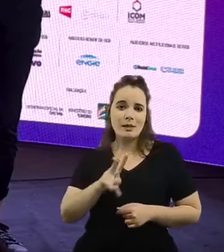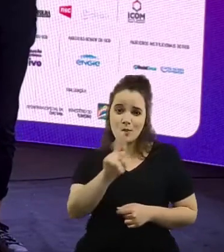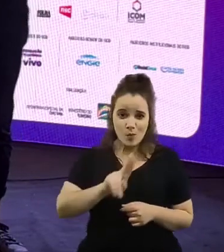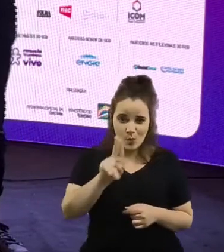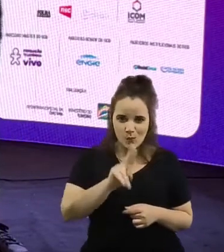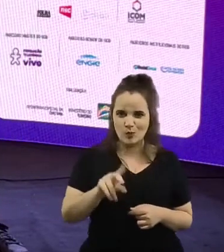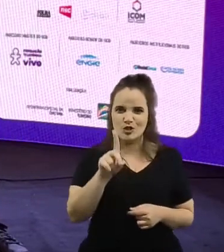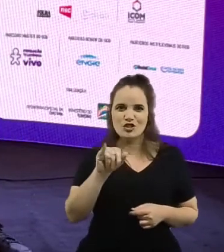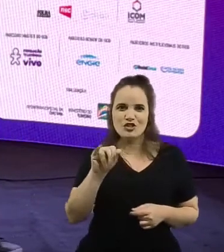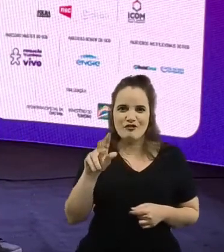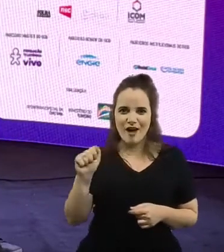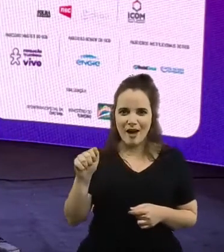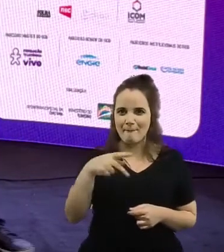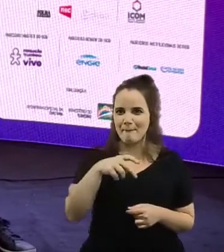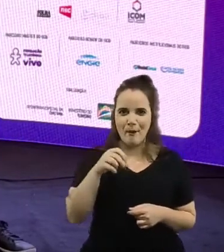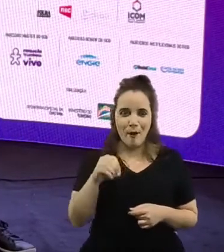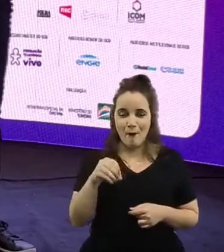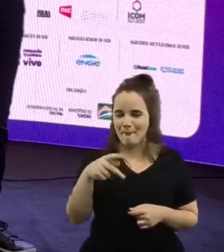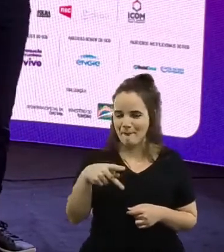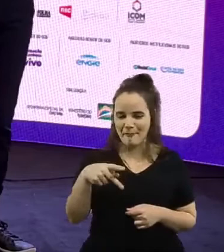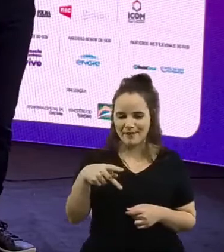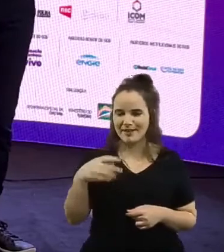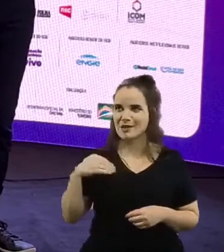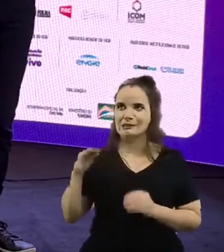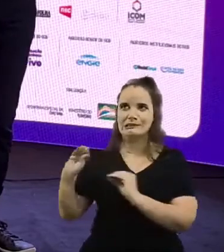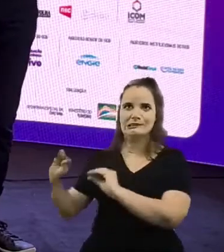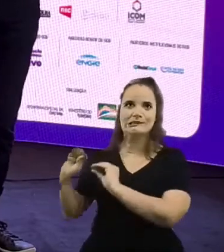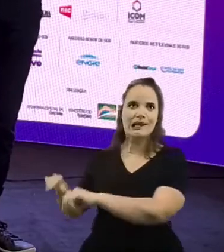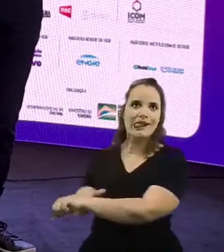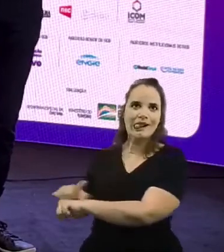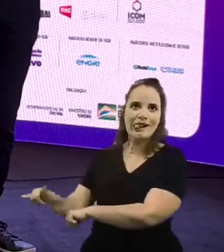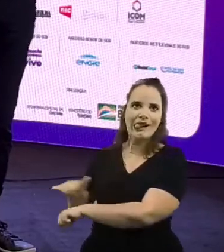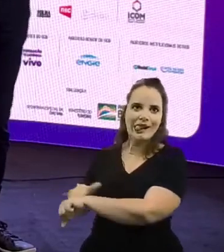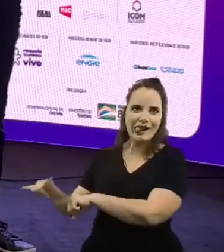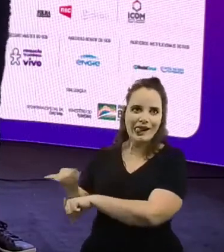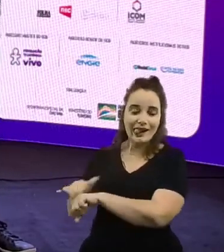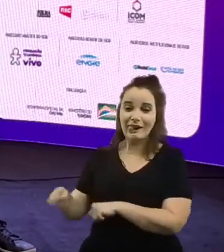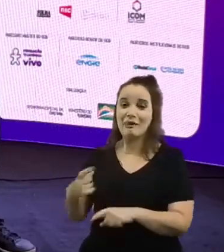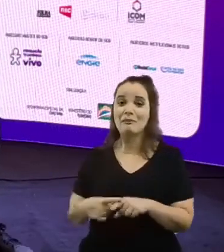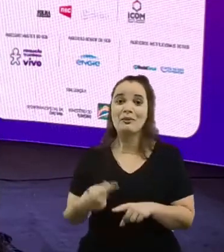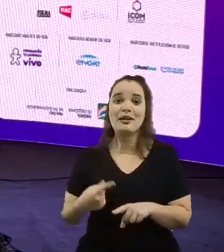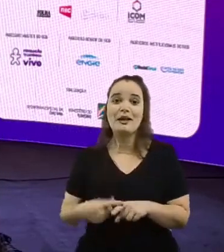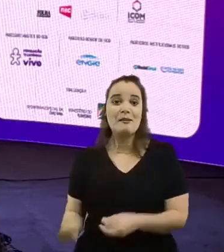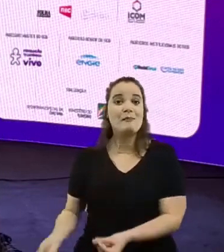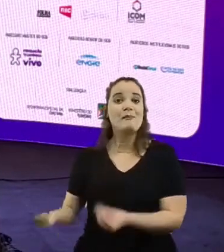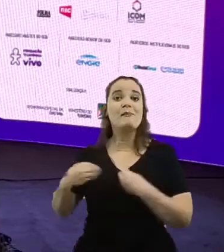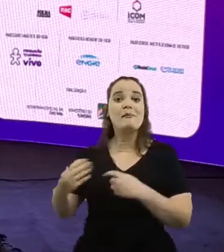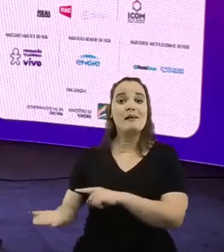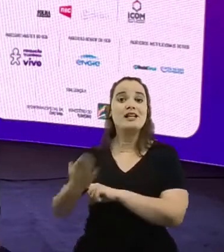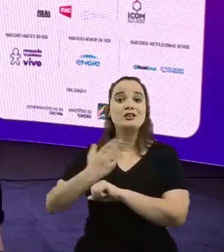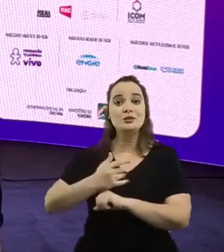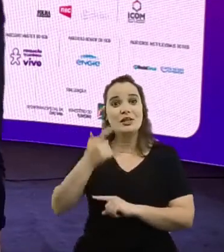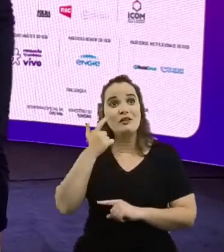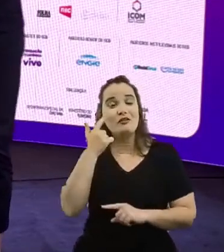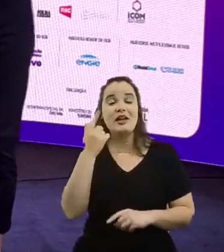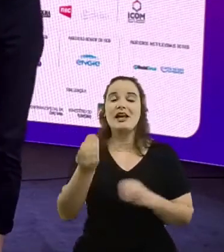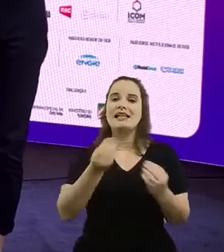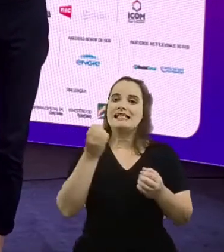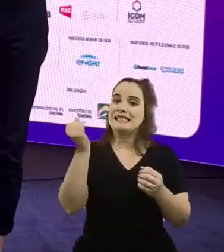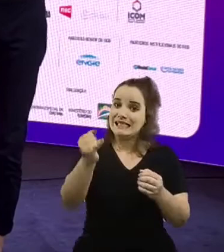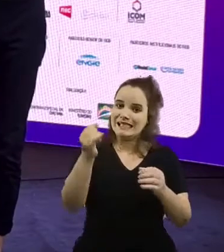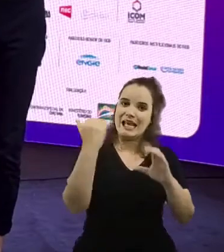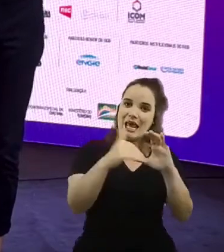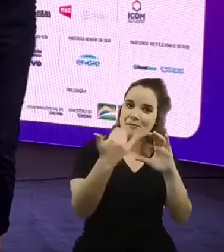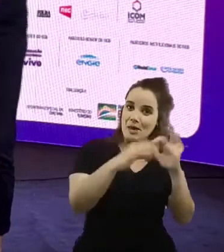para saber justamente o que, que é e-mail, o que, que é spam, o que, que não Boa. é. E vamos ver se temos algumas